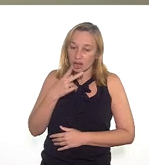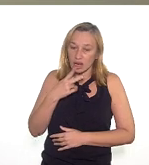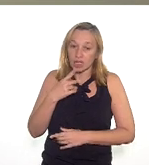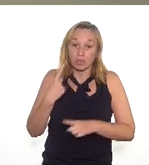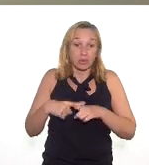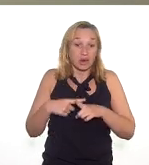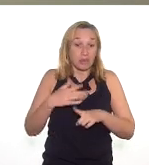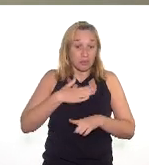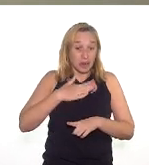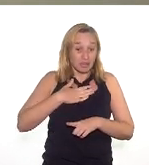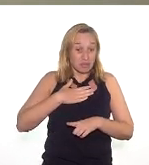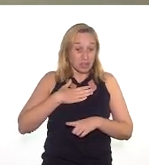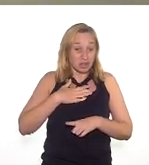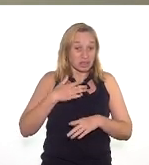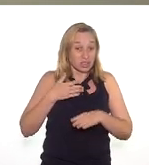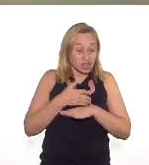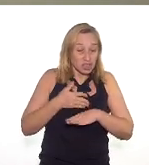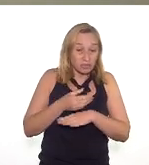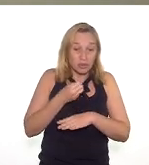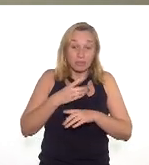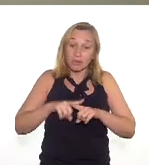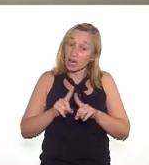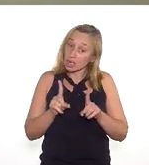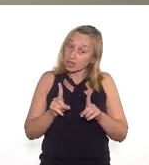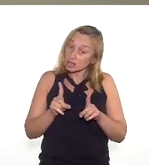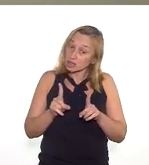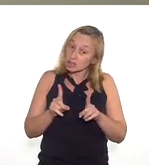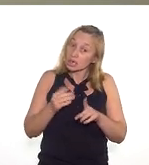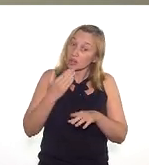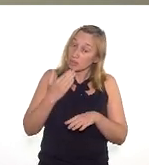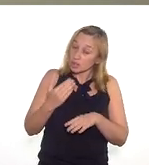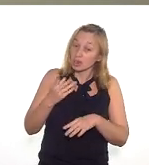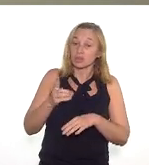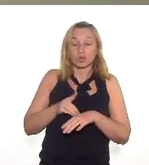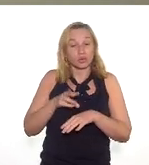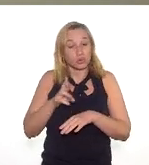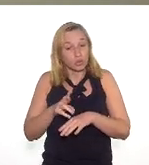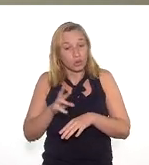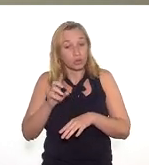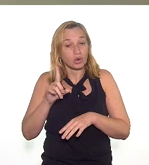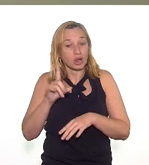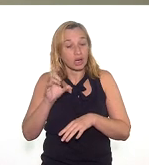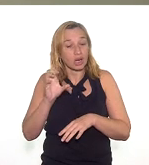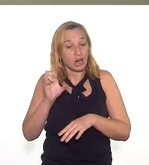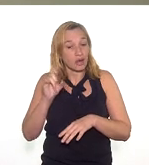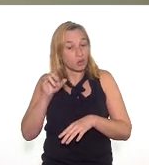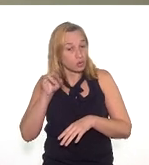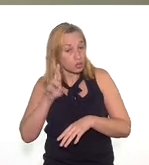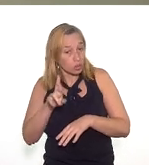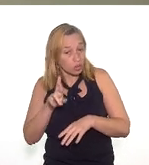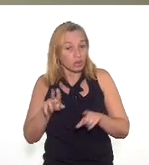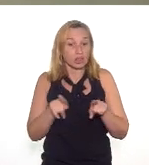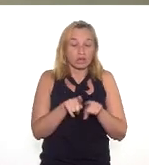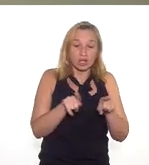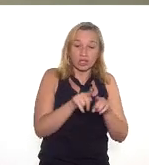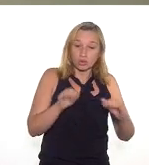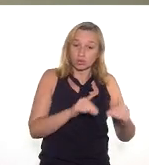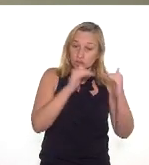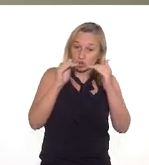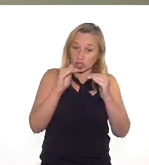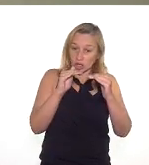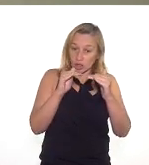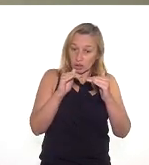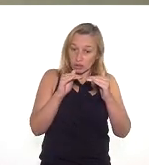aqui, para mim, estava chegando bem, mas pedia tanto ao doutor Alfredo Renault, quanto o superintendente,